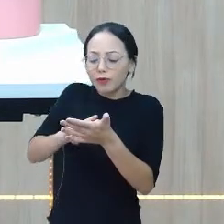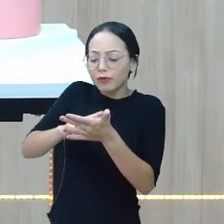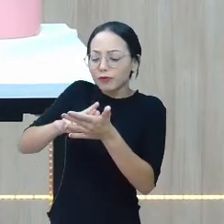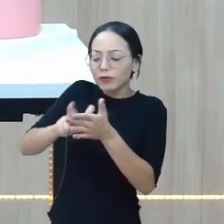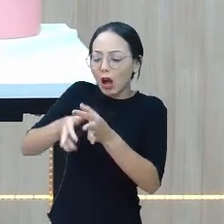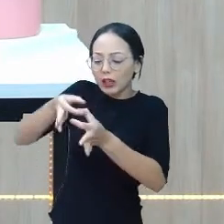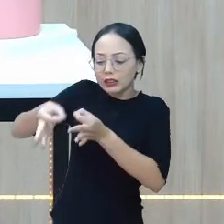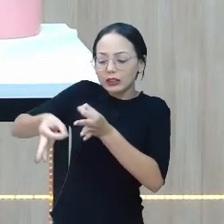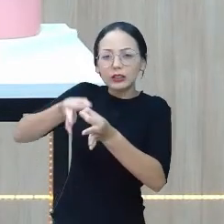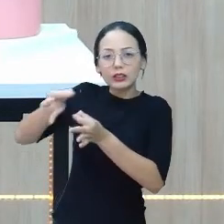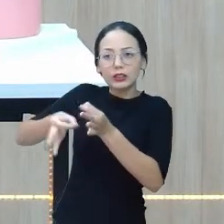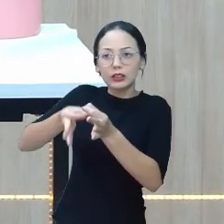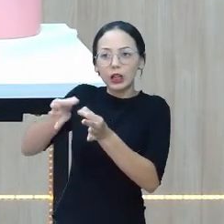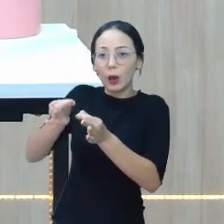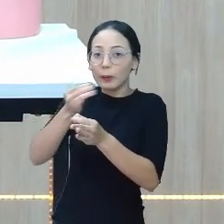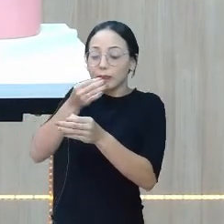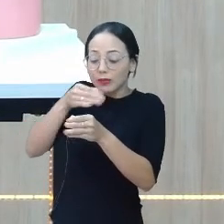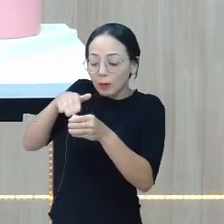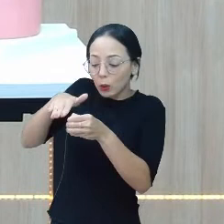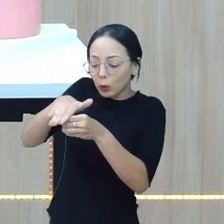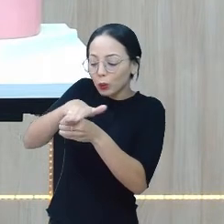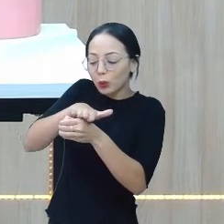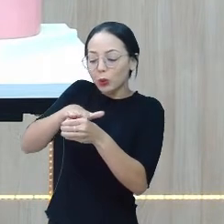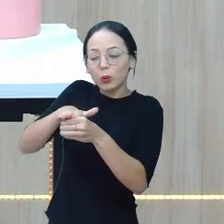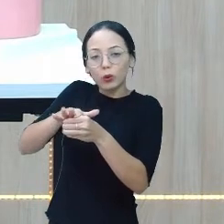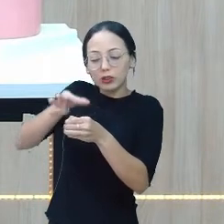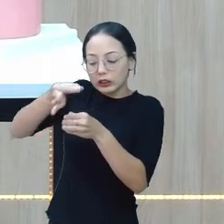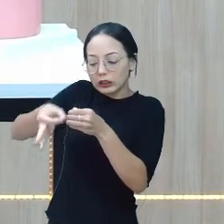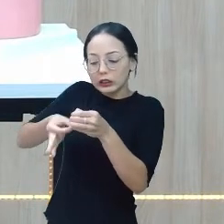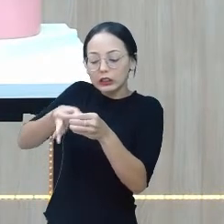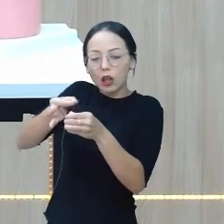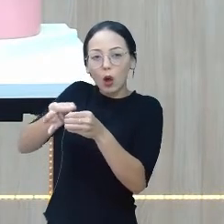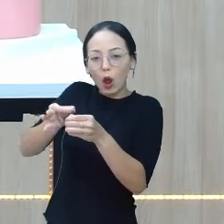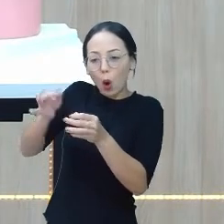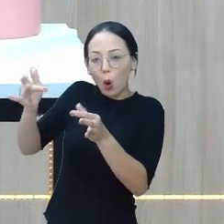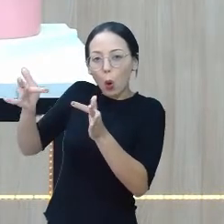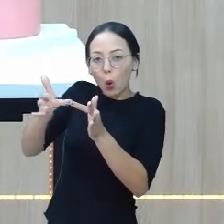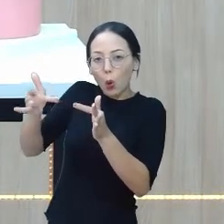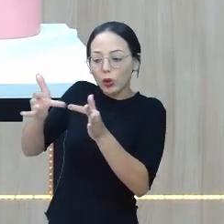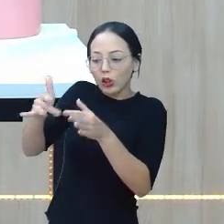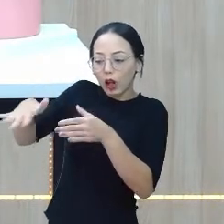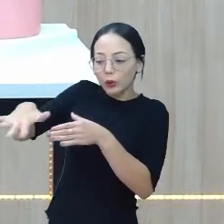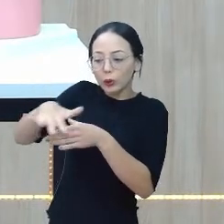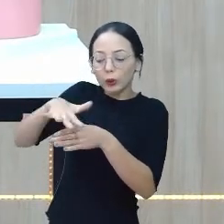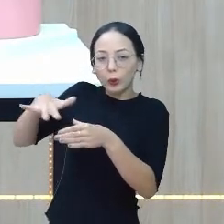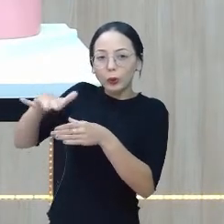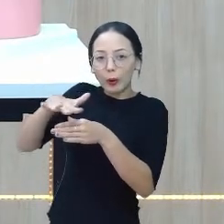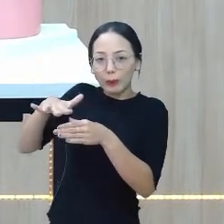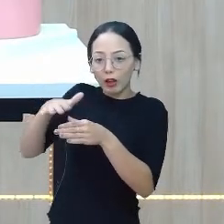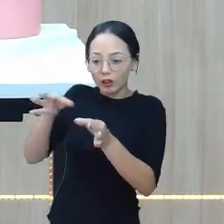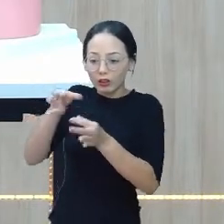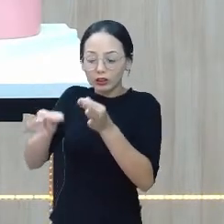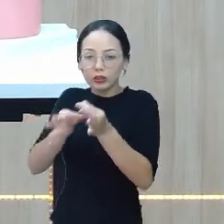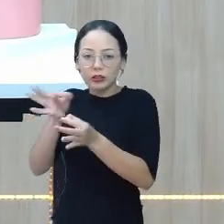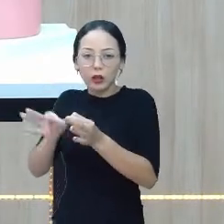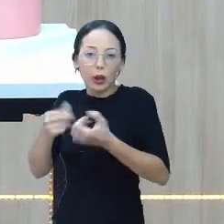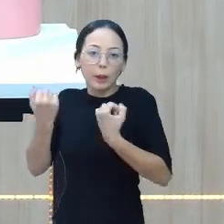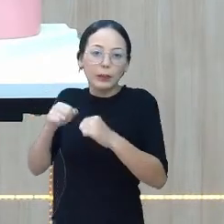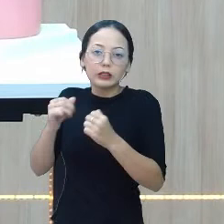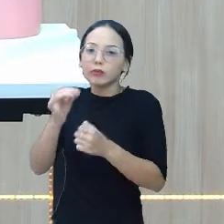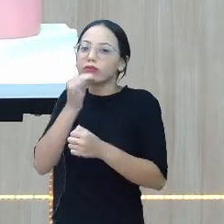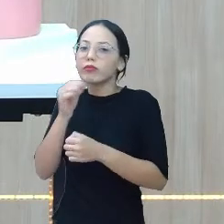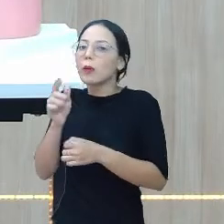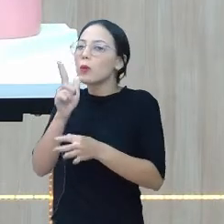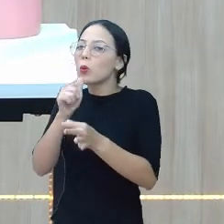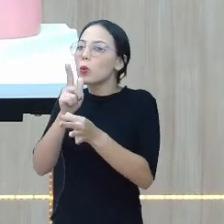células estiver na parte mais superficial, em contato com o ambiente, e essas células aqui estiverem precisando de